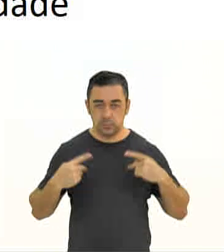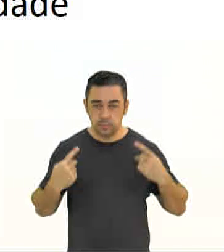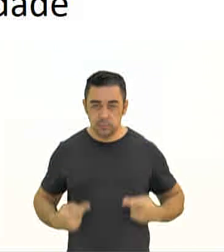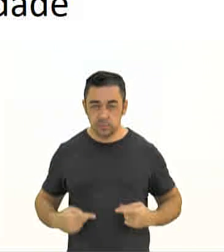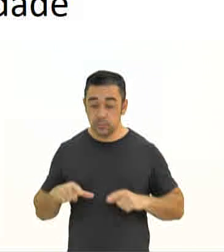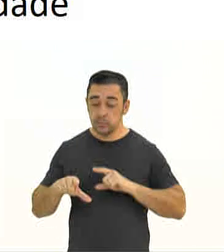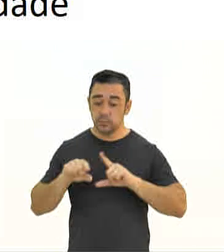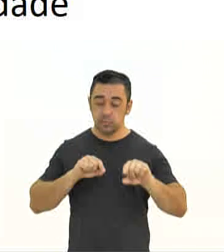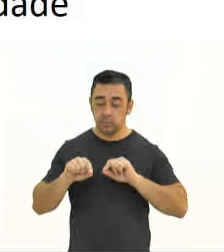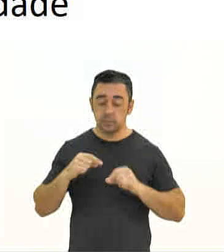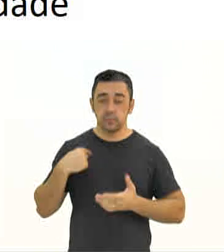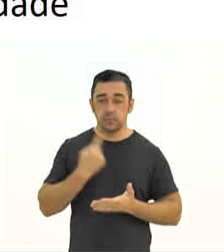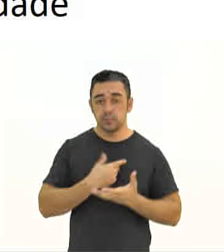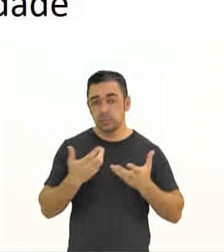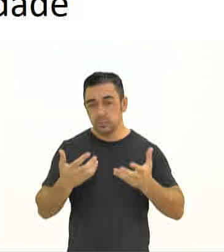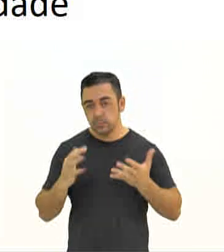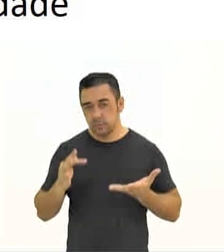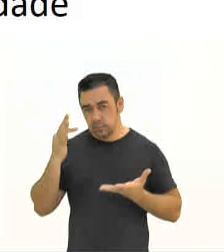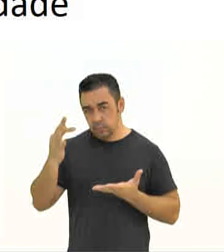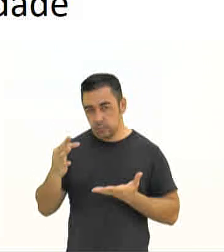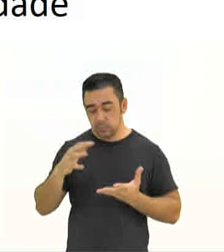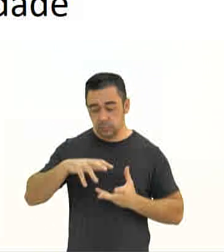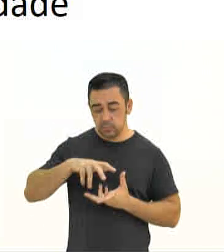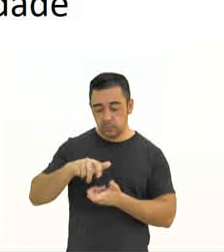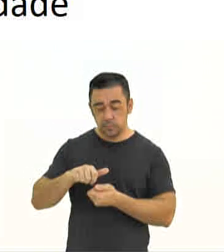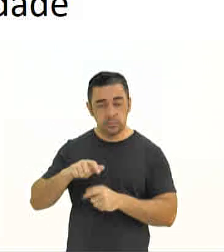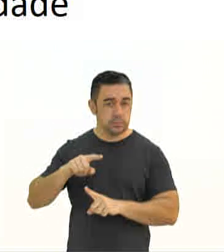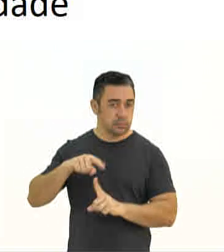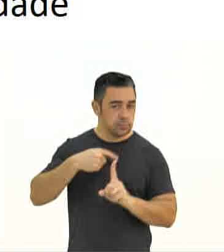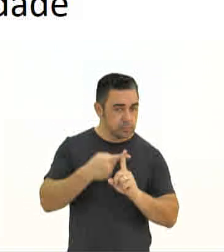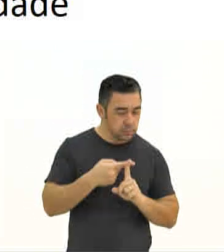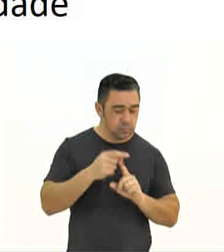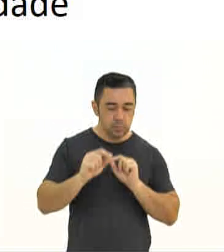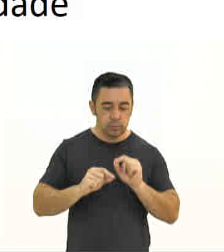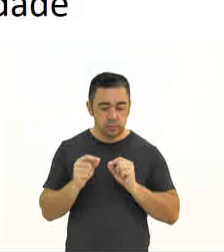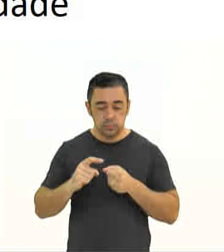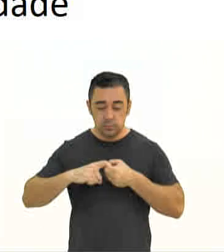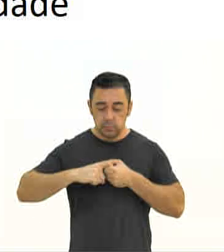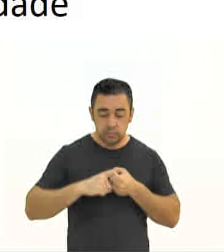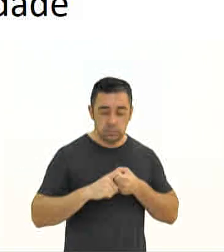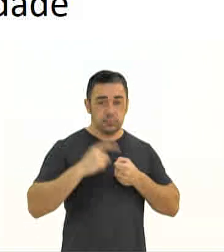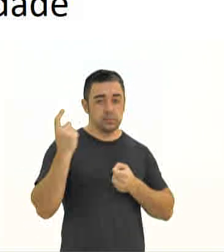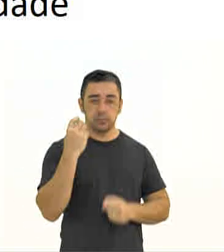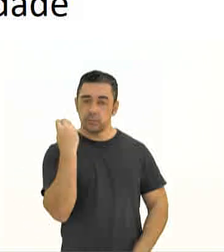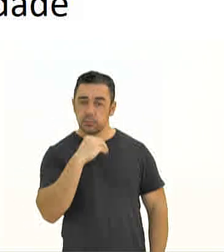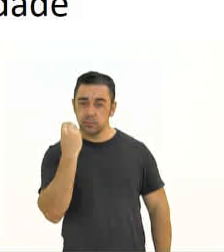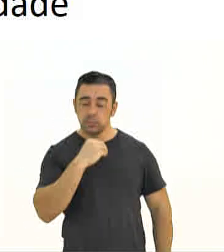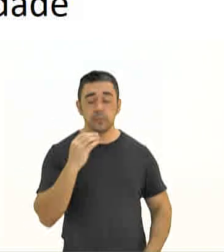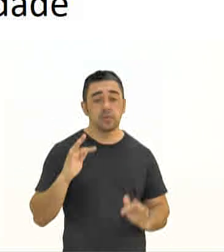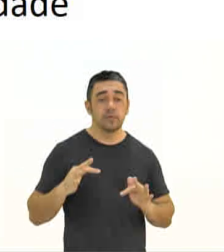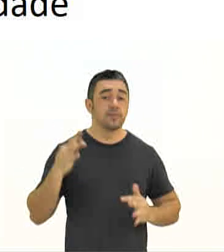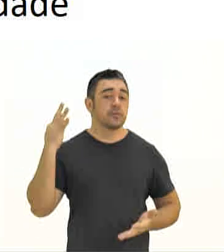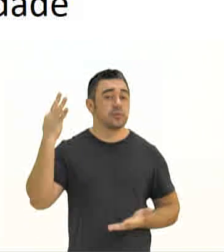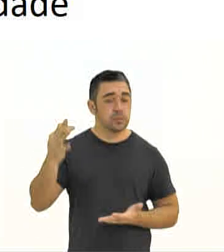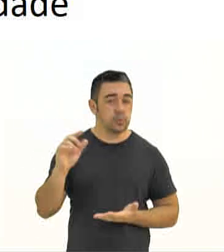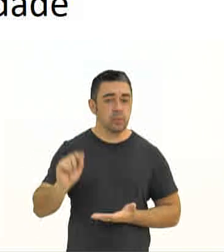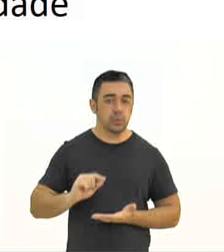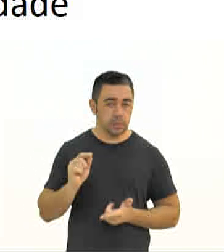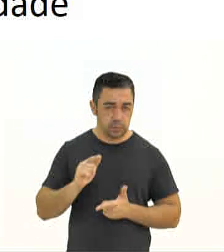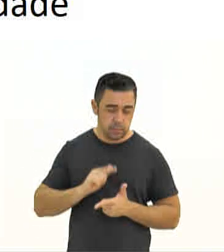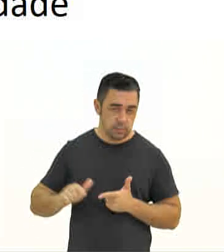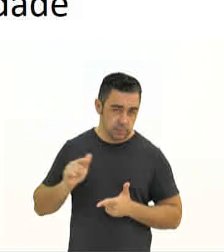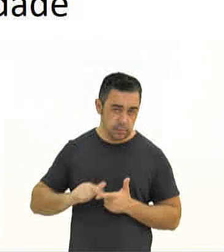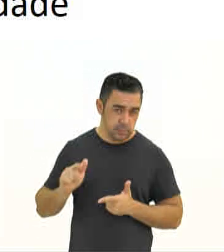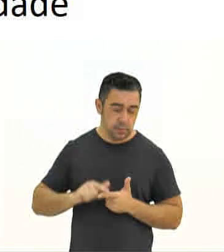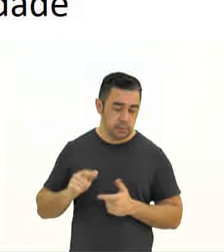seu futuro. À medida que o mundo torna-se cada vez mais interdependente e frágil, o futuro enfrenta, ao mesmo